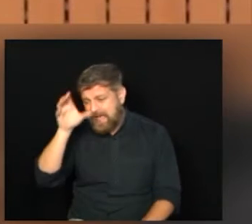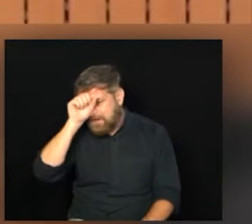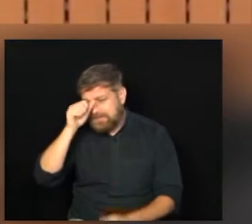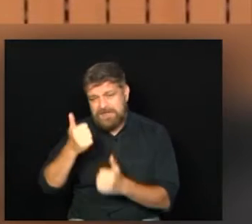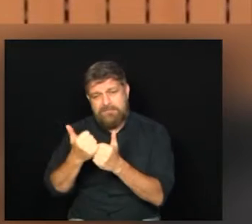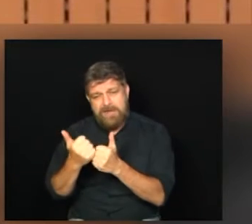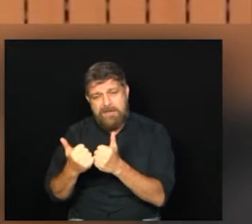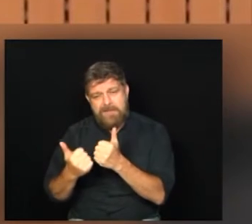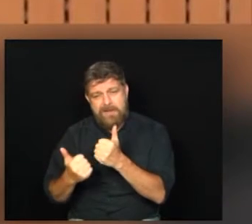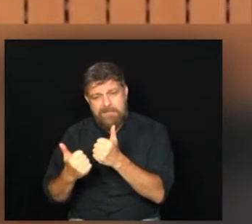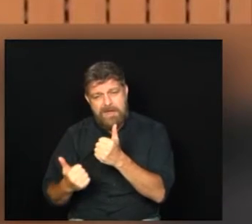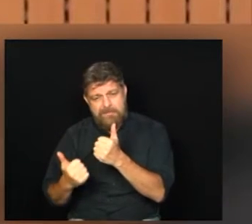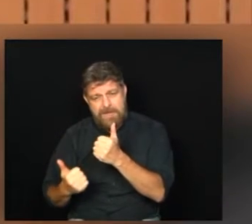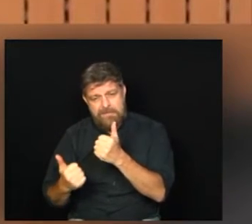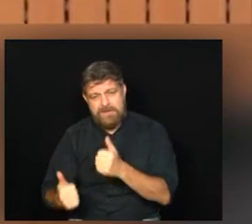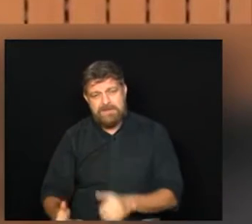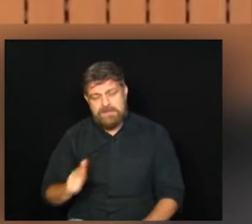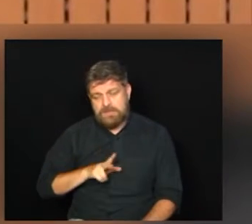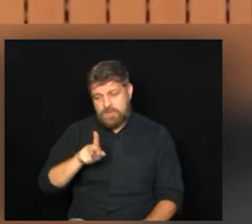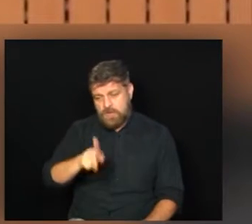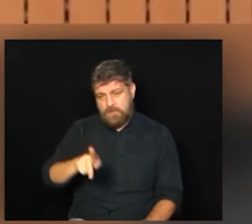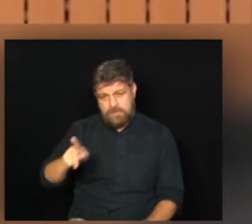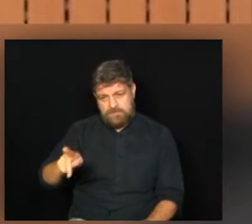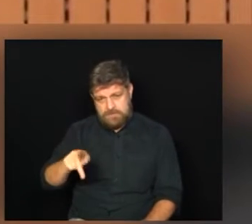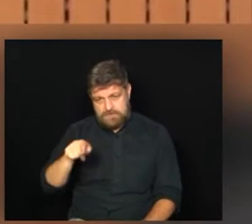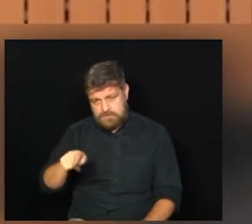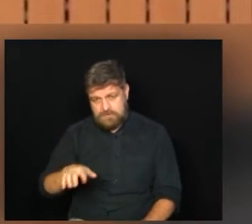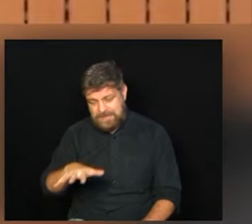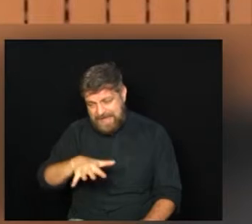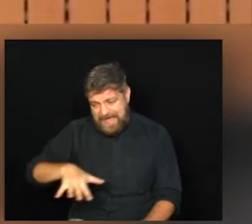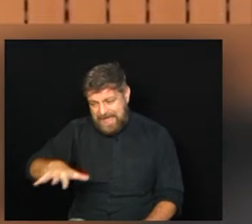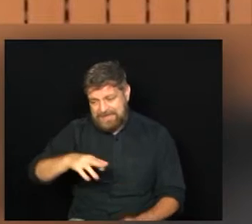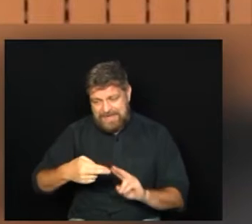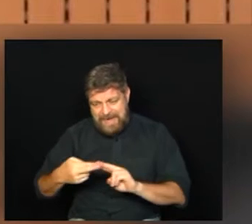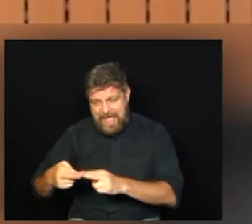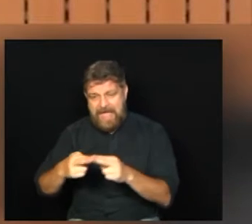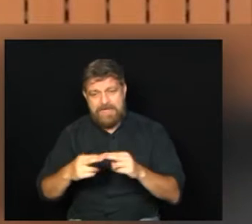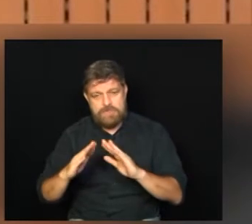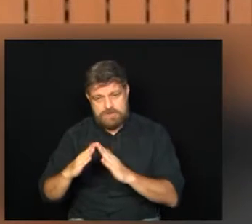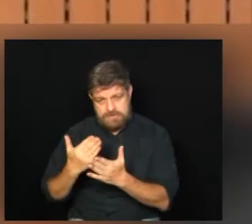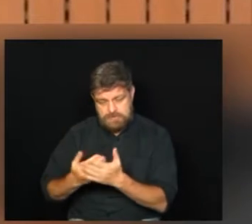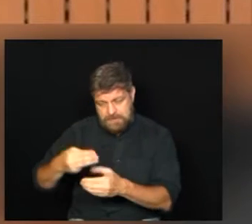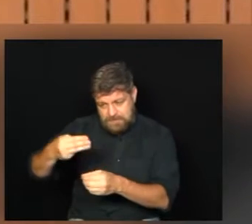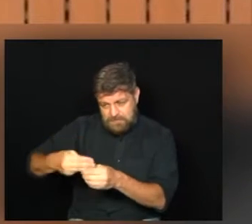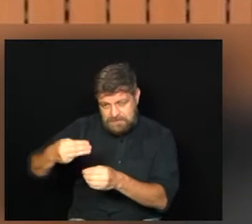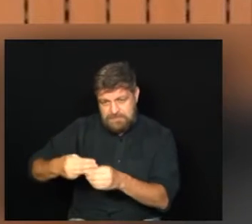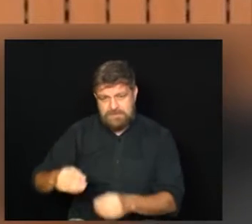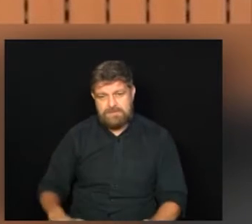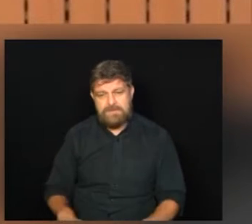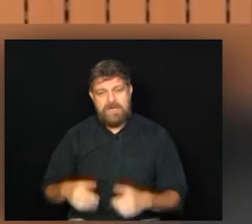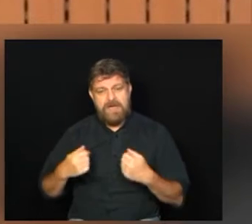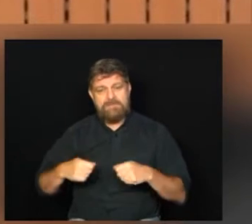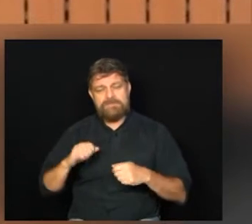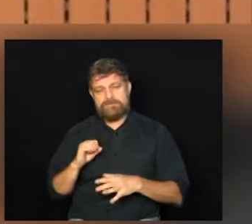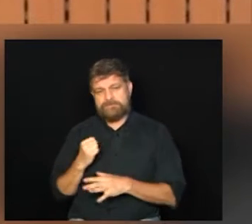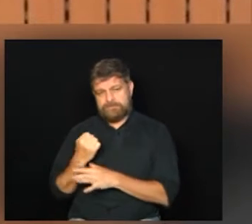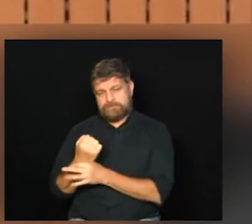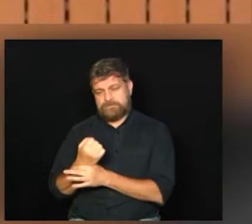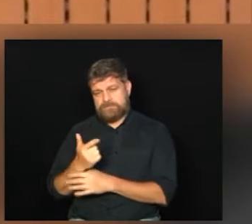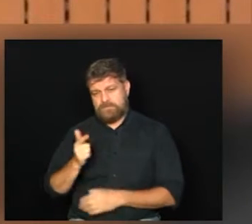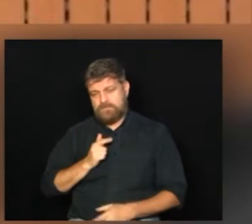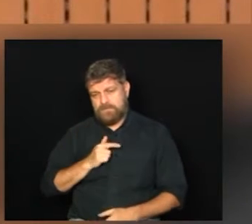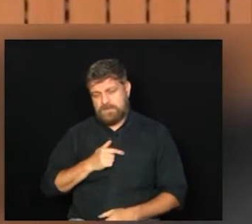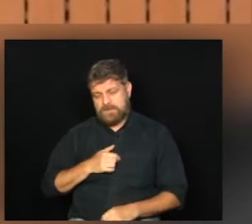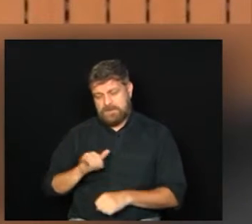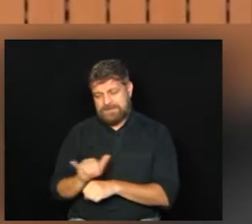aprendizagem, com professores e professoras da própria rede municipal. Precisamos garantir